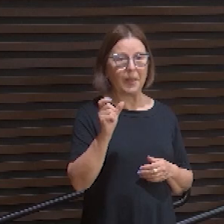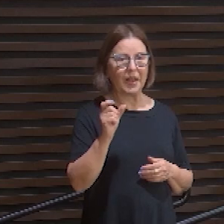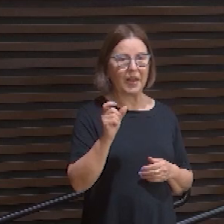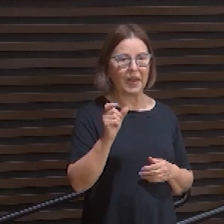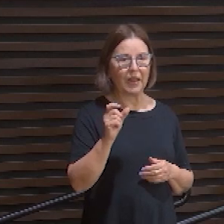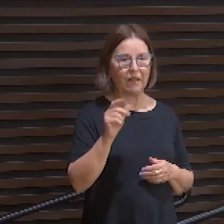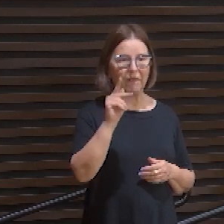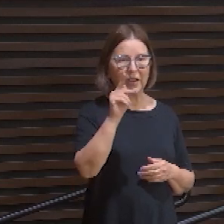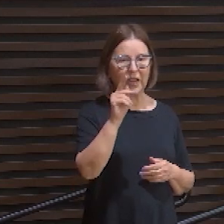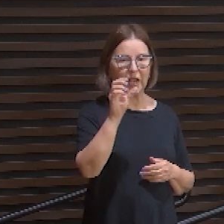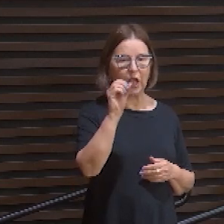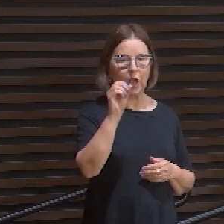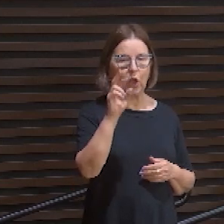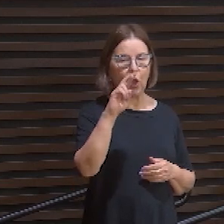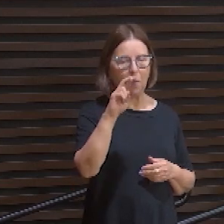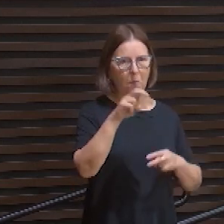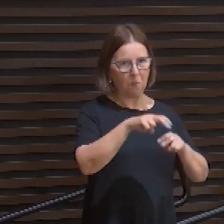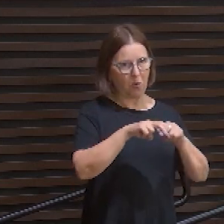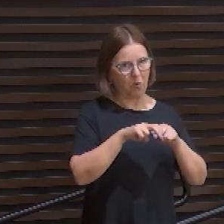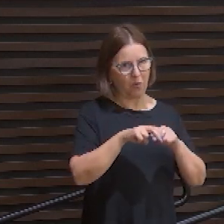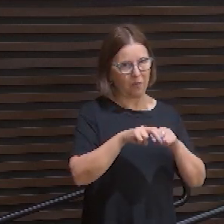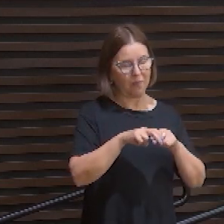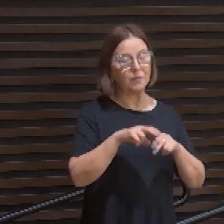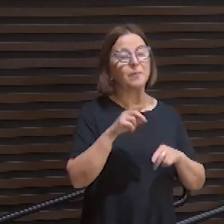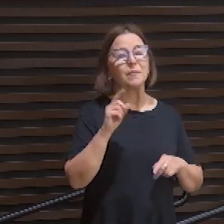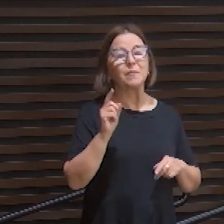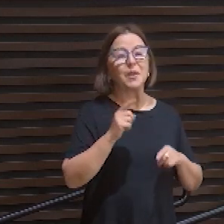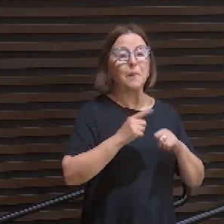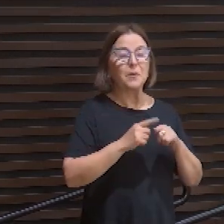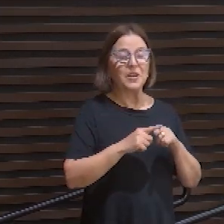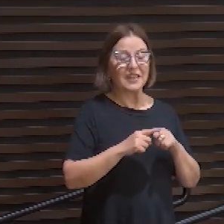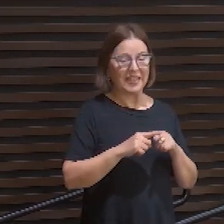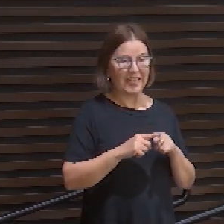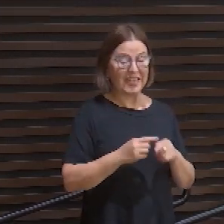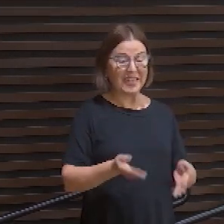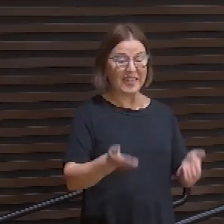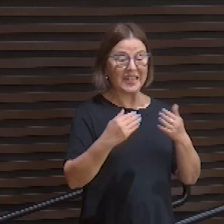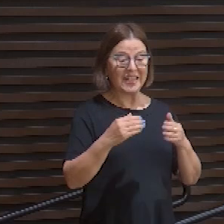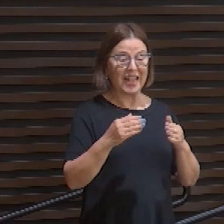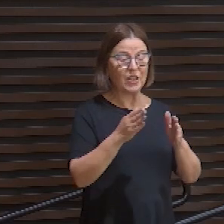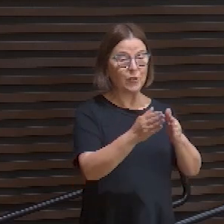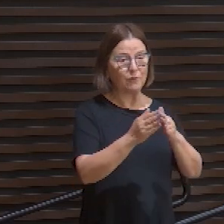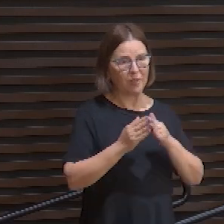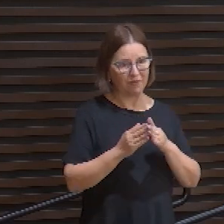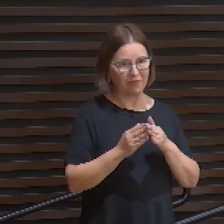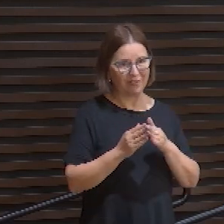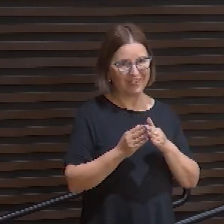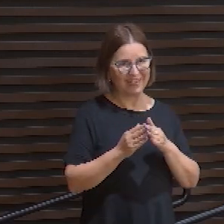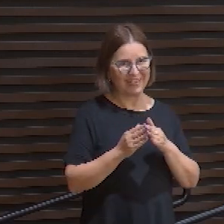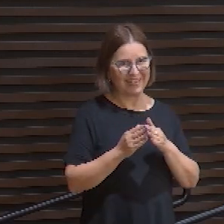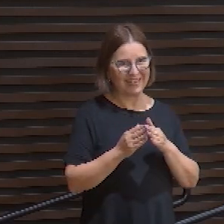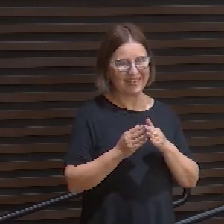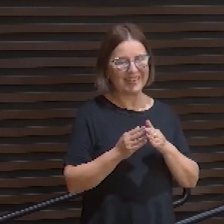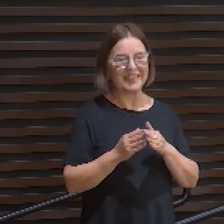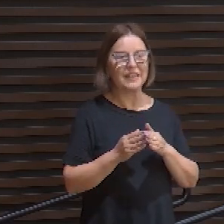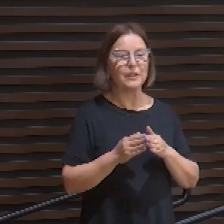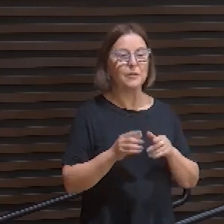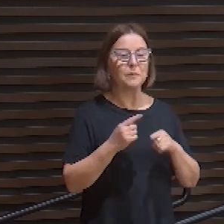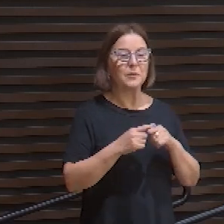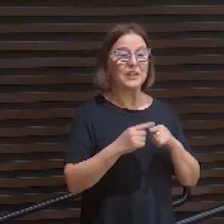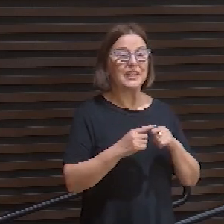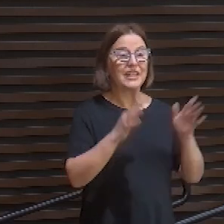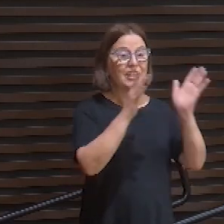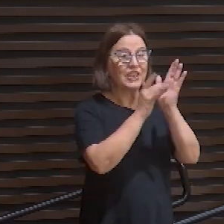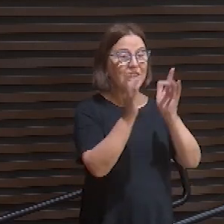favor, o benefício que ele se deu a si mesmo.